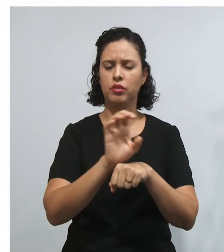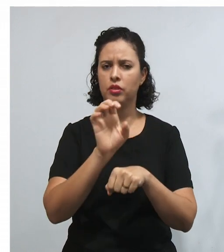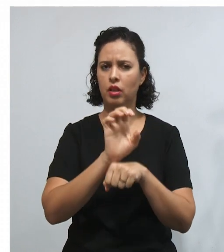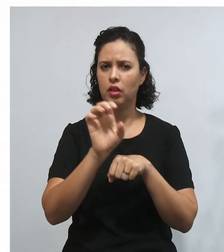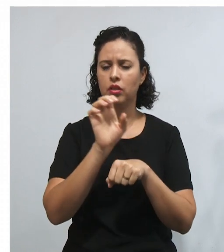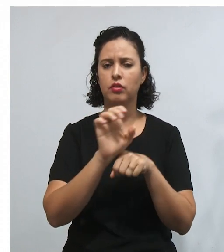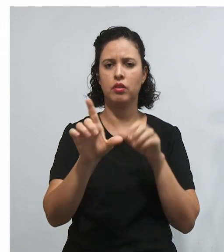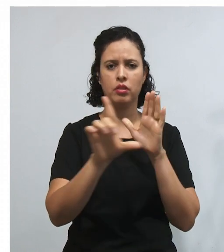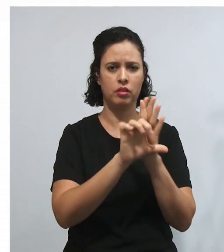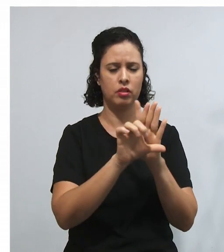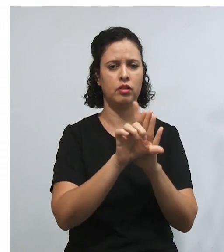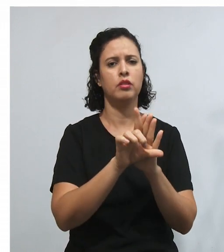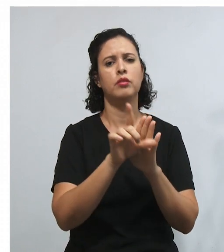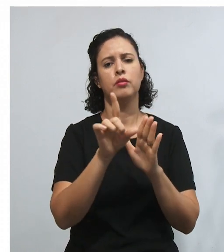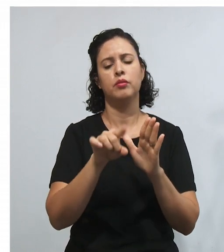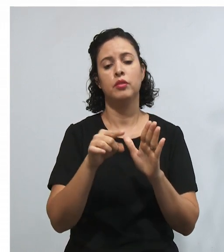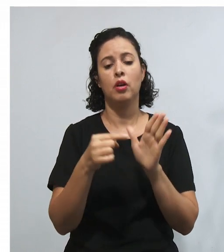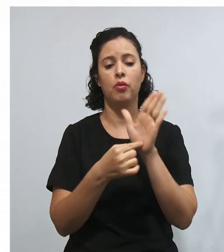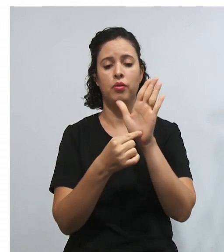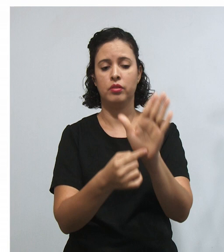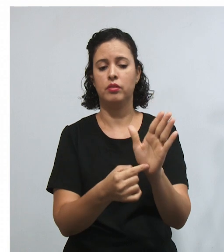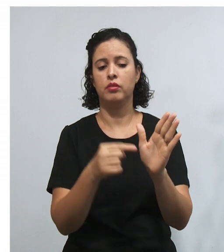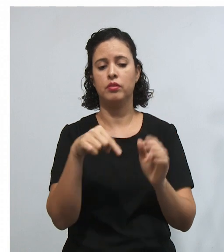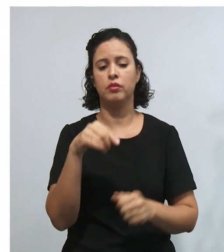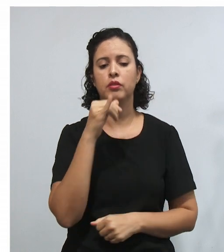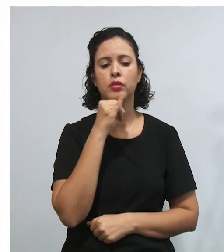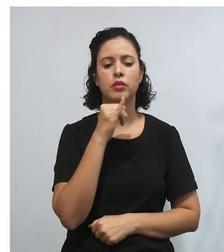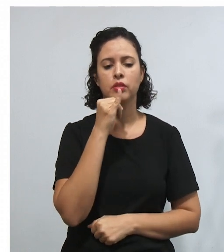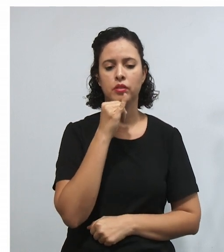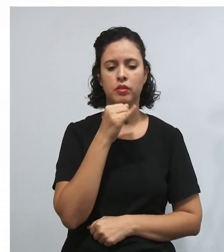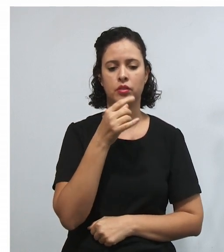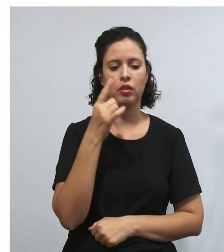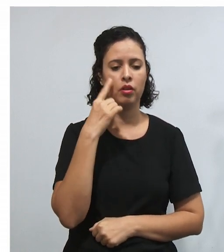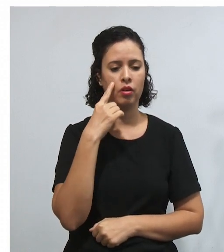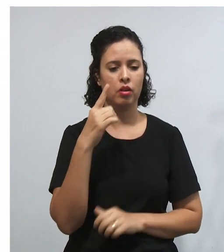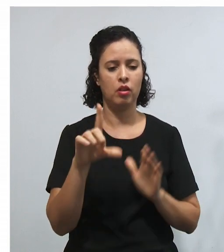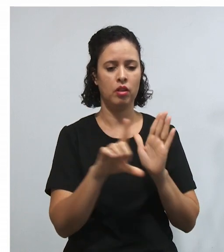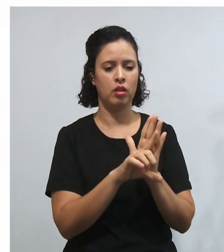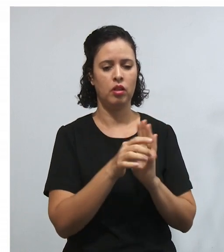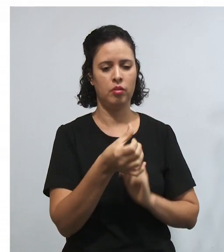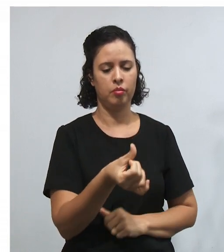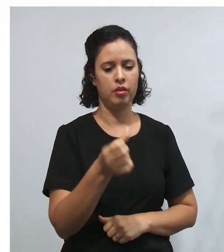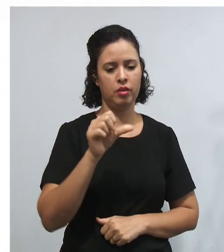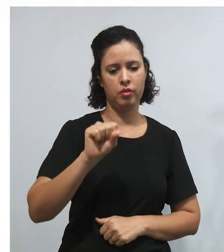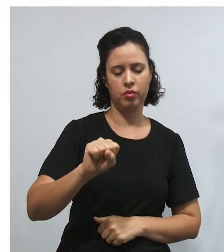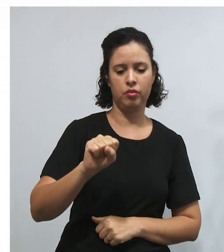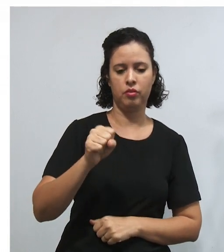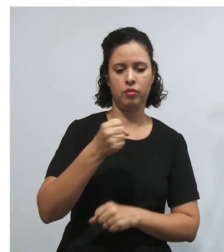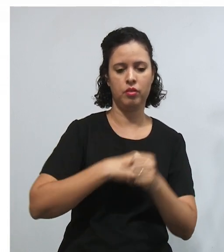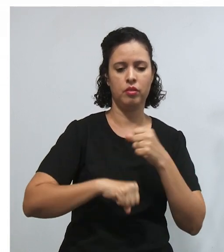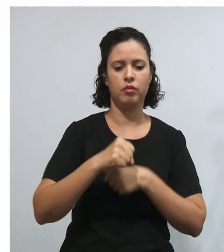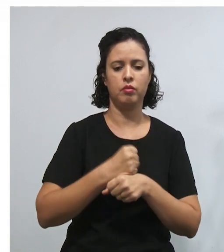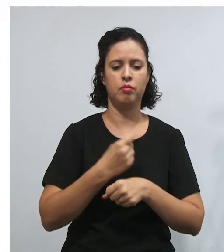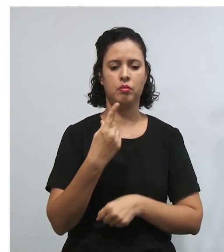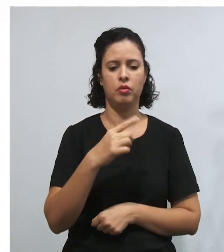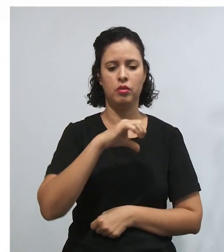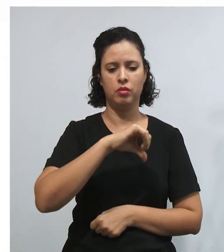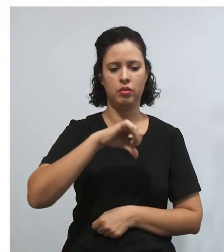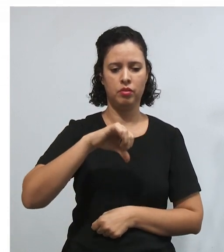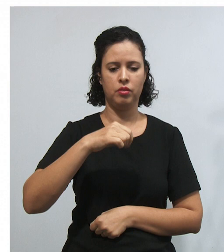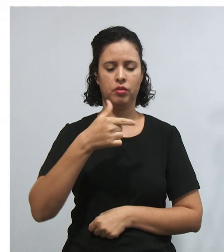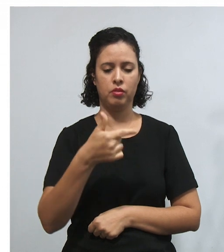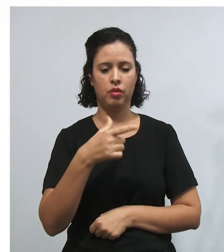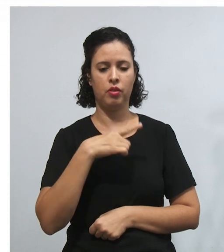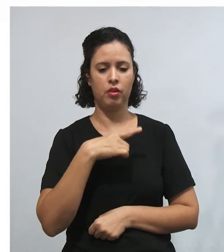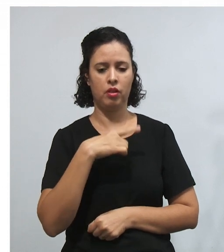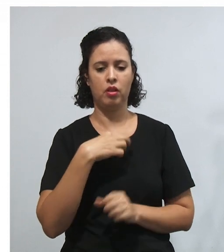seu estado, tá? Aqui eu trouxe um exemplo, aqui da lei complementar 68, lá de 92, que institui o regime jurídico dos